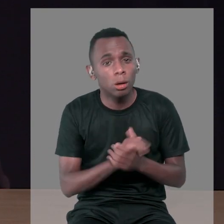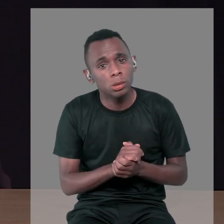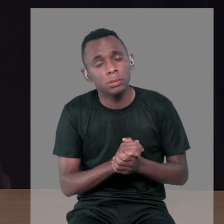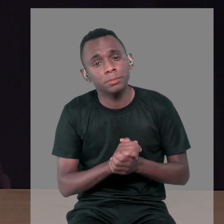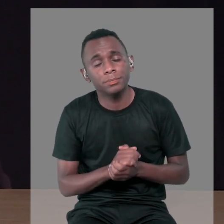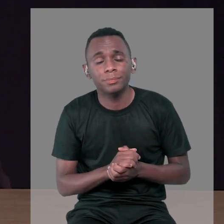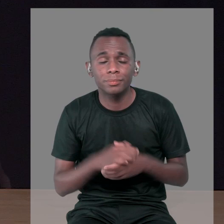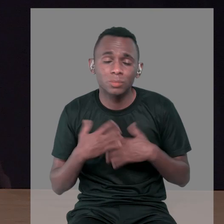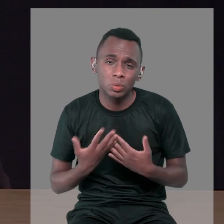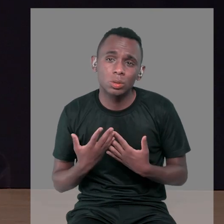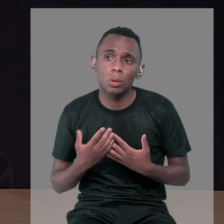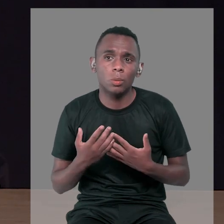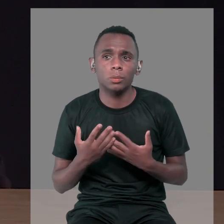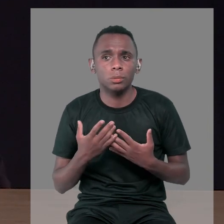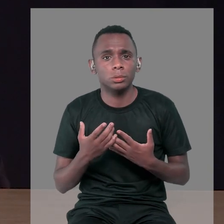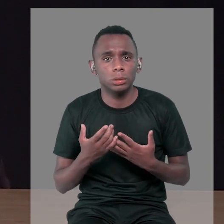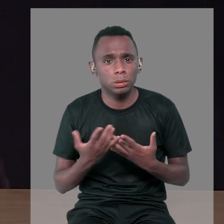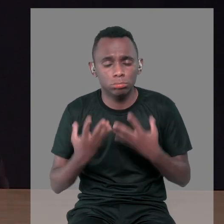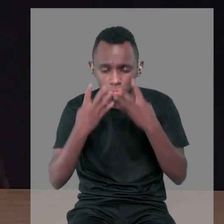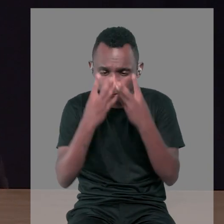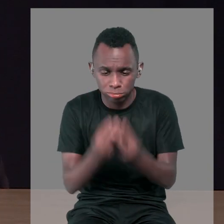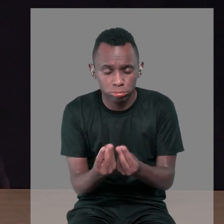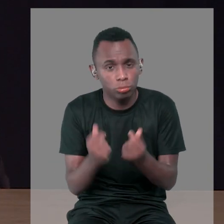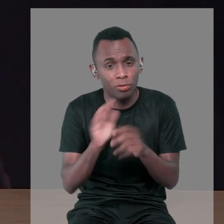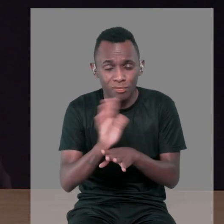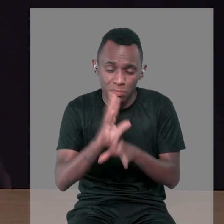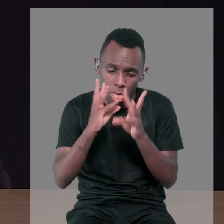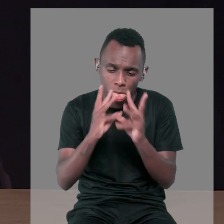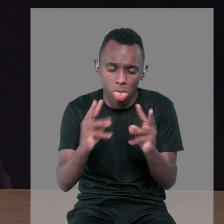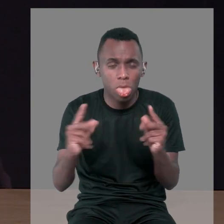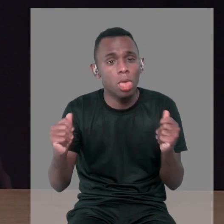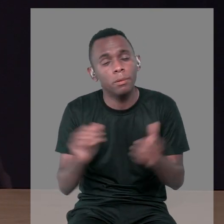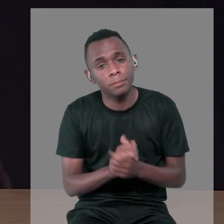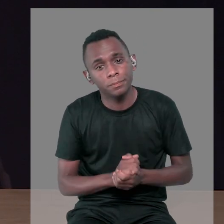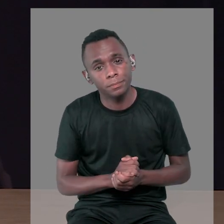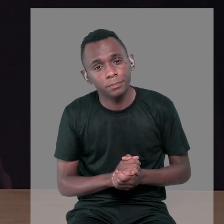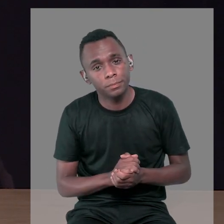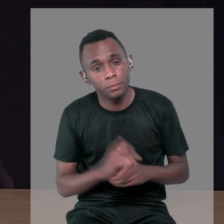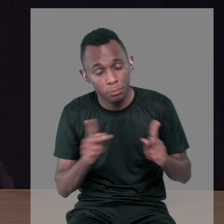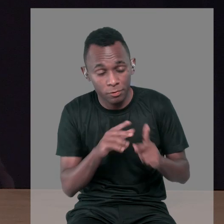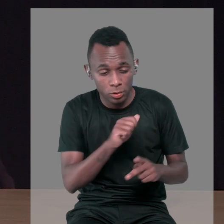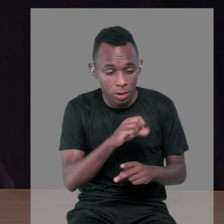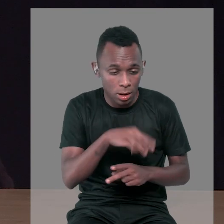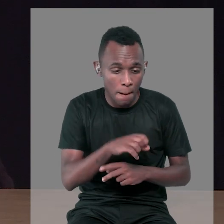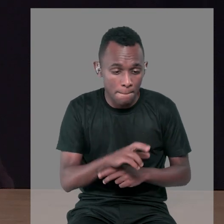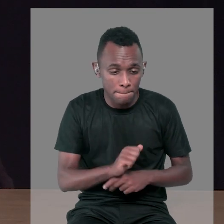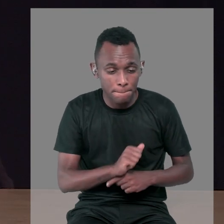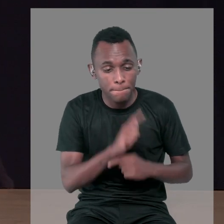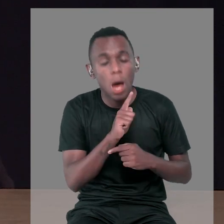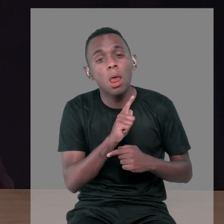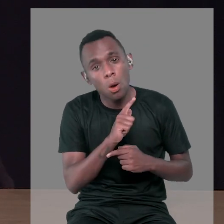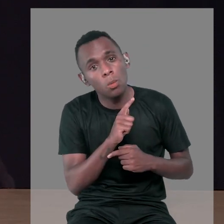Apocalipse. Citando mais uma vez o professor Hugo Amaral, na esteira das suas leituras do René Girard, ele me